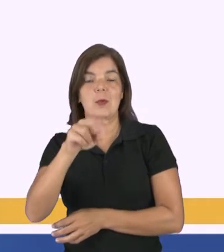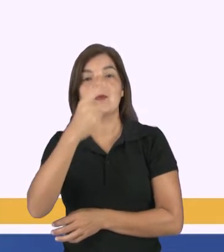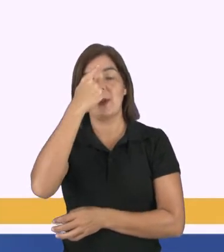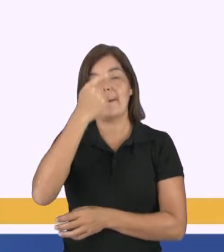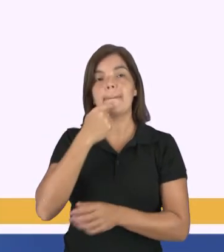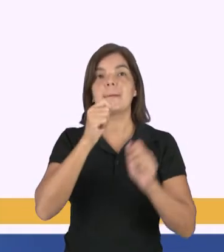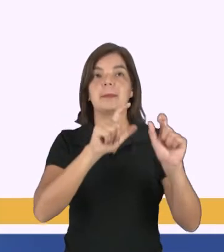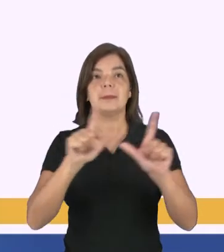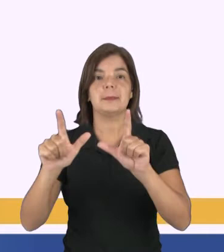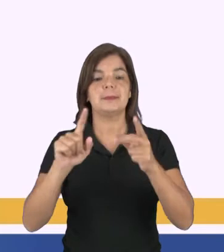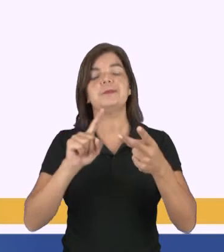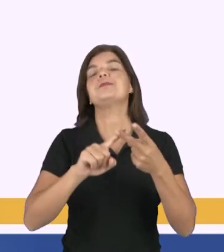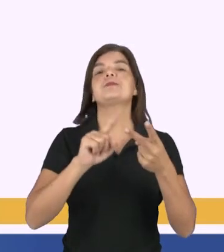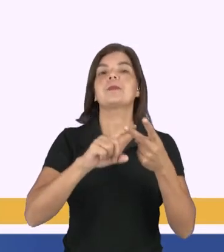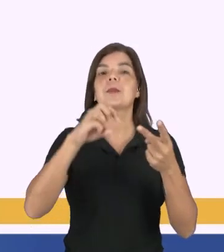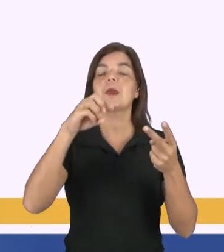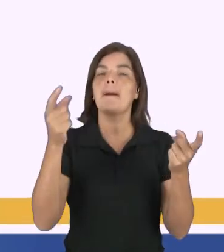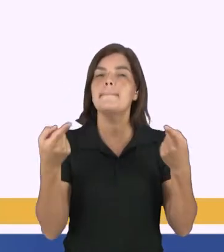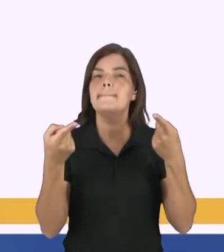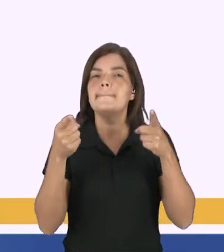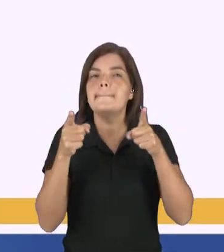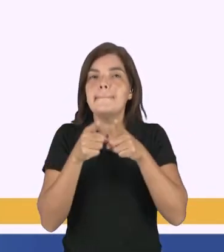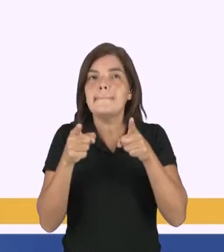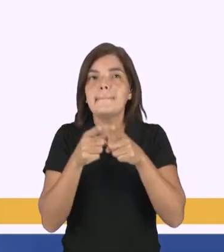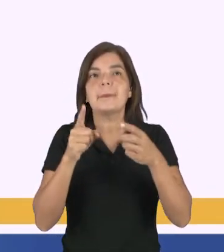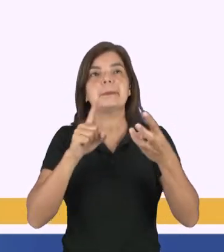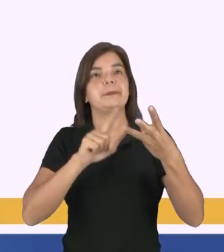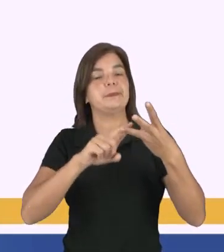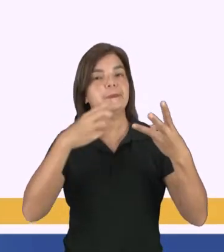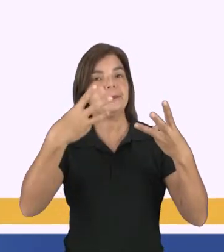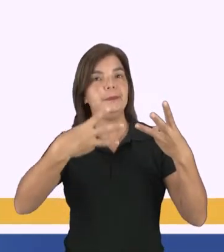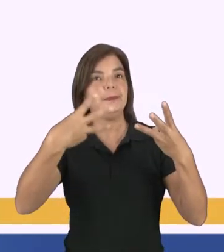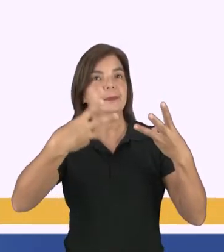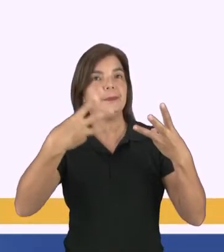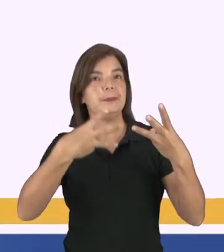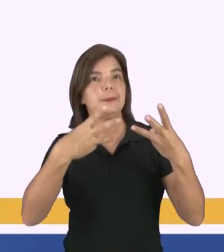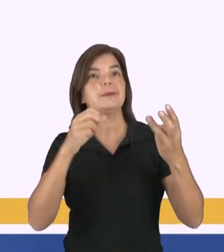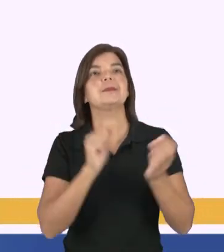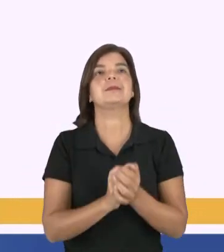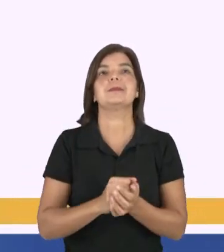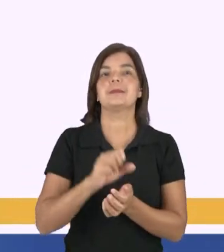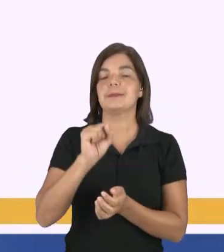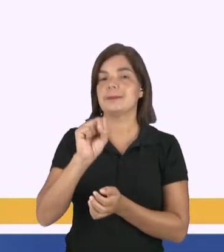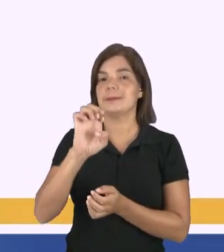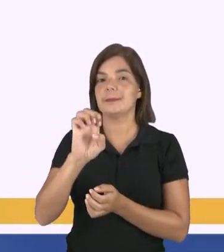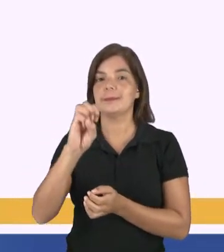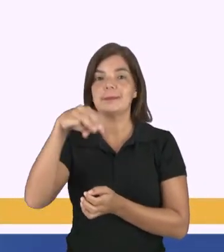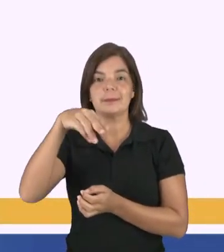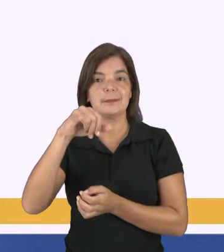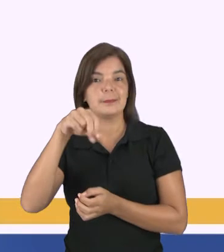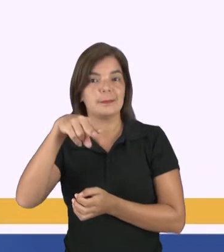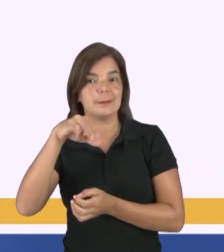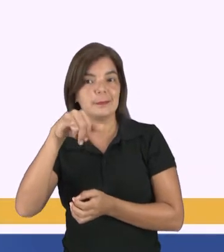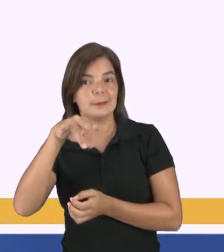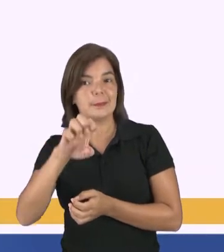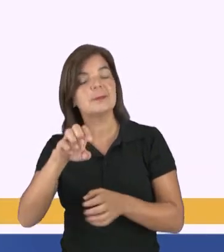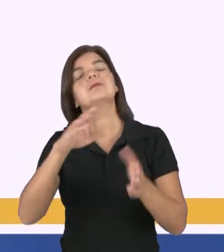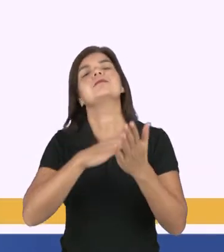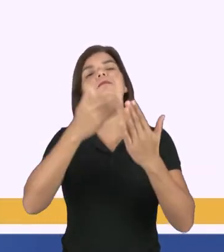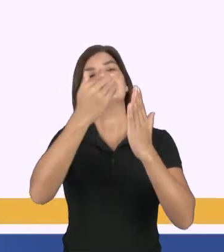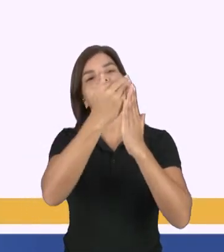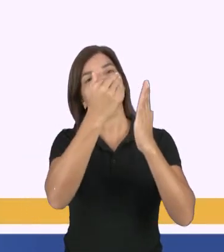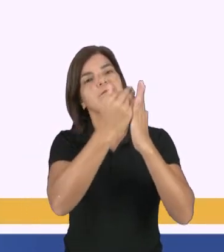o número dois é a mínima Esse é o desenho dela número 3 essa mini Esse é o desenho e assim